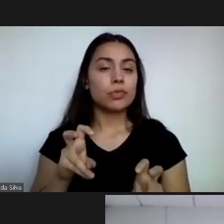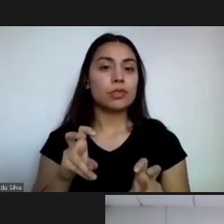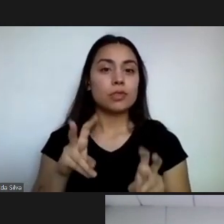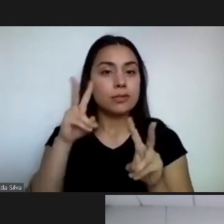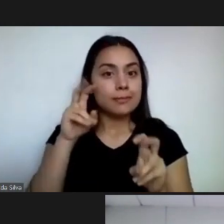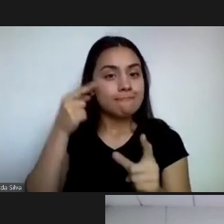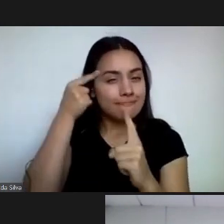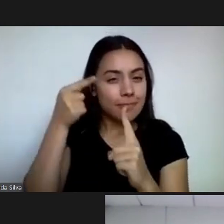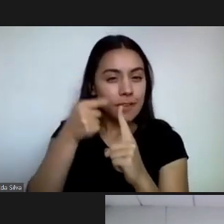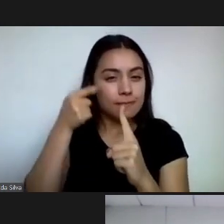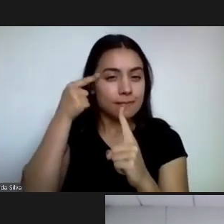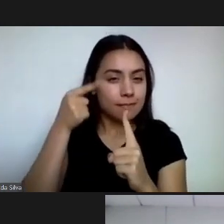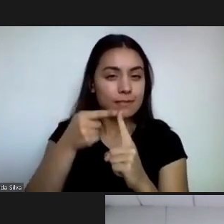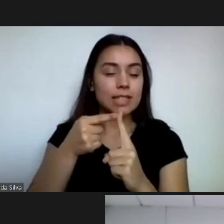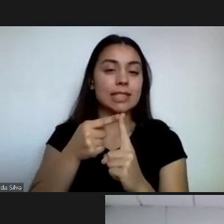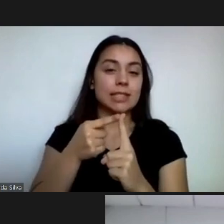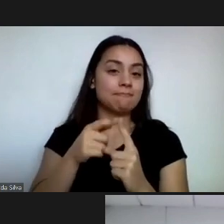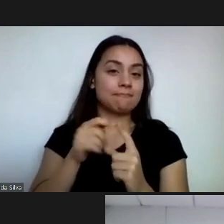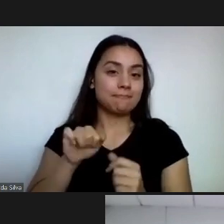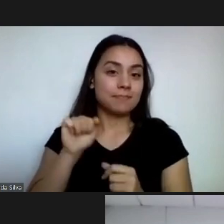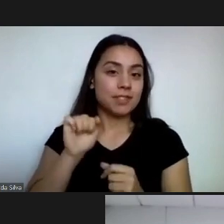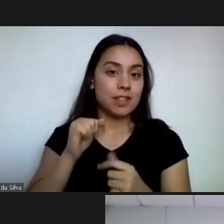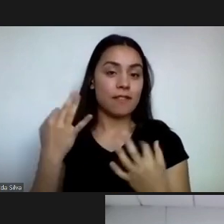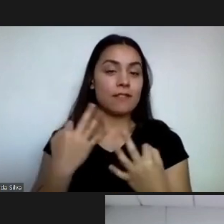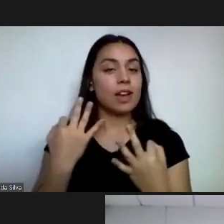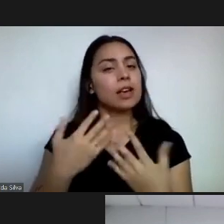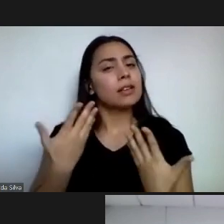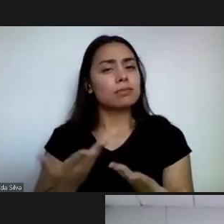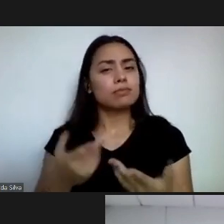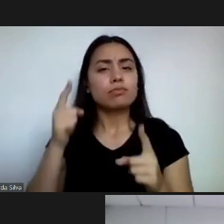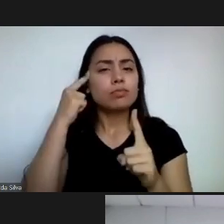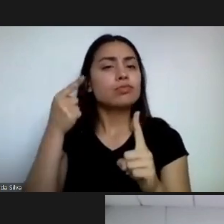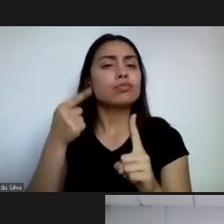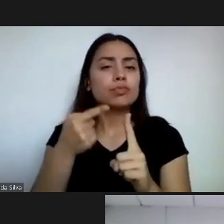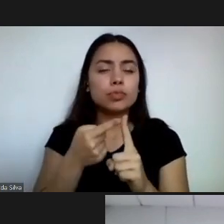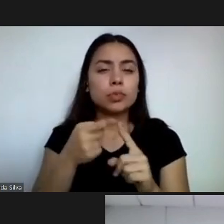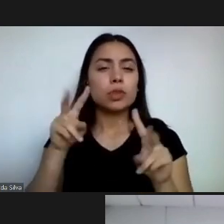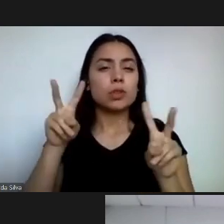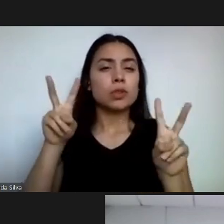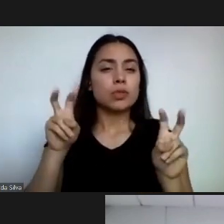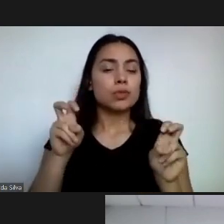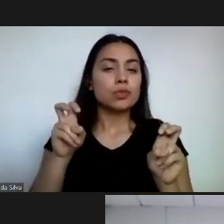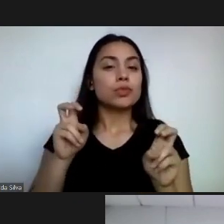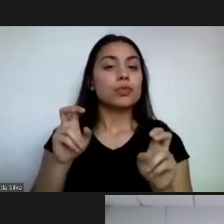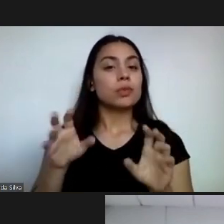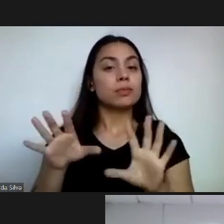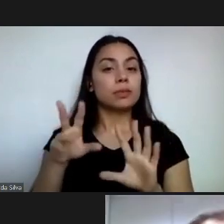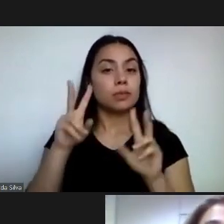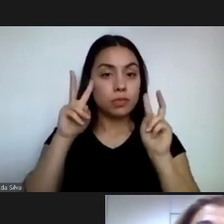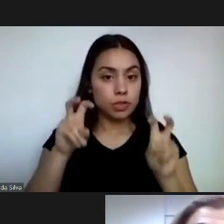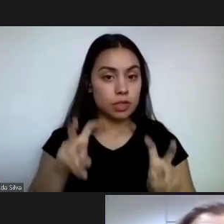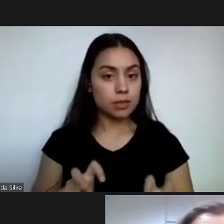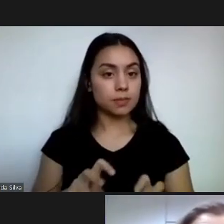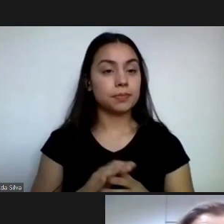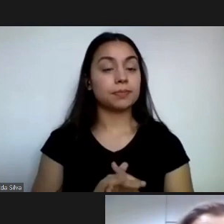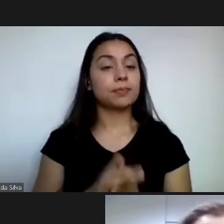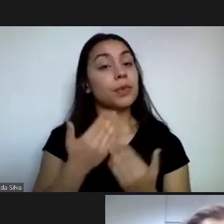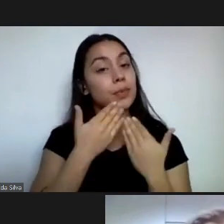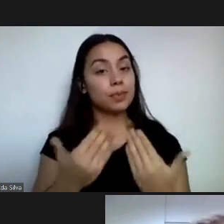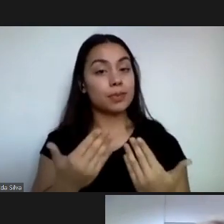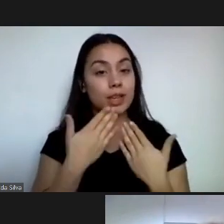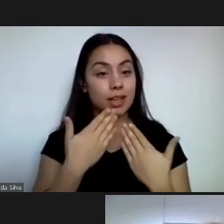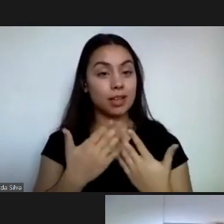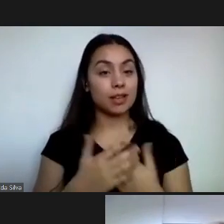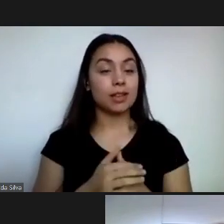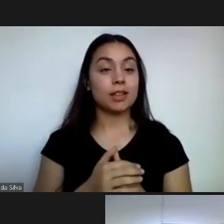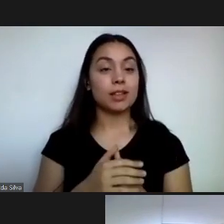são pessoas que têm as suas obsessões, e, portanto, fale-nos quais são essas as suas obsessões. Obrigada. Muito